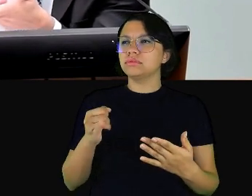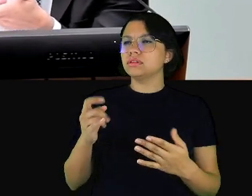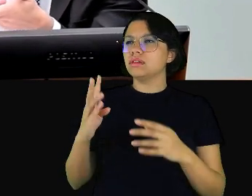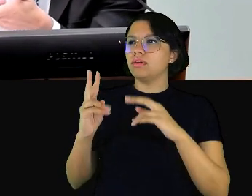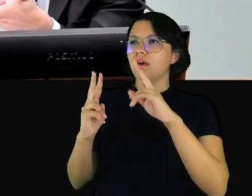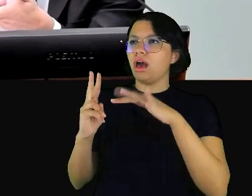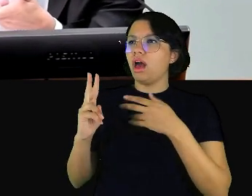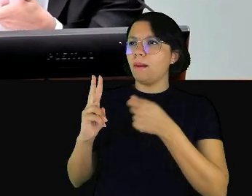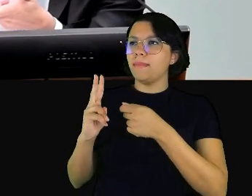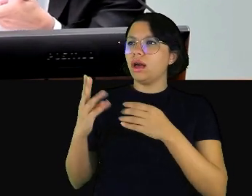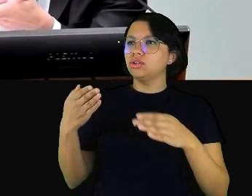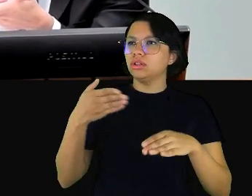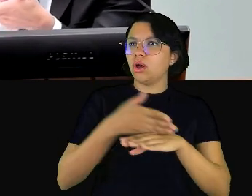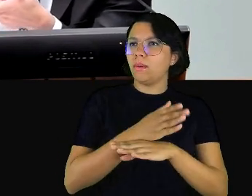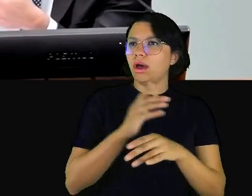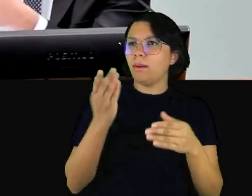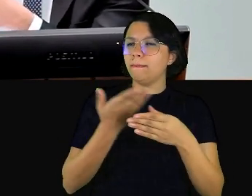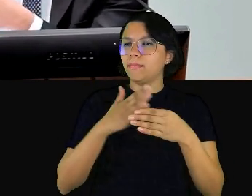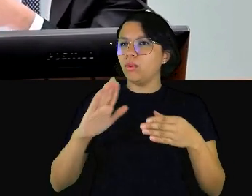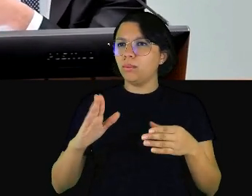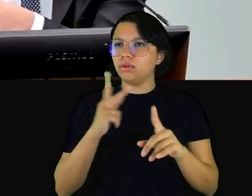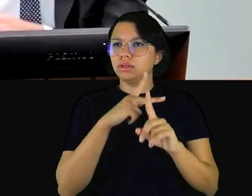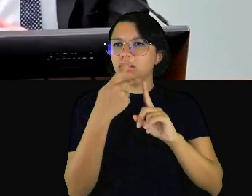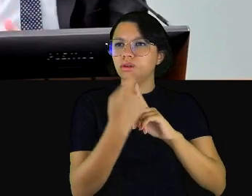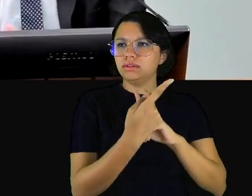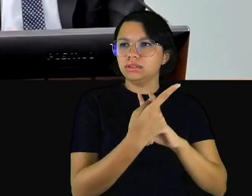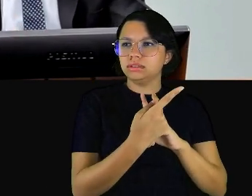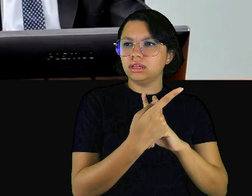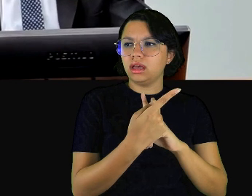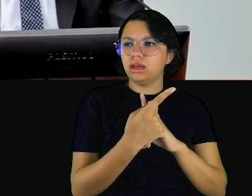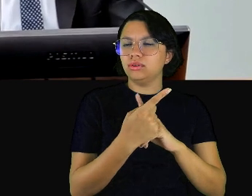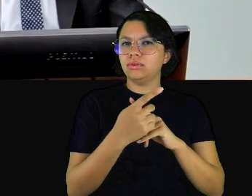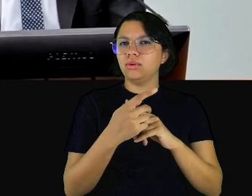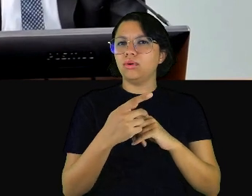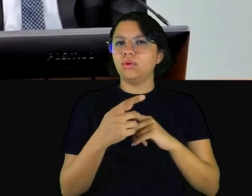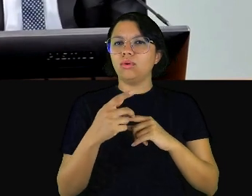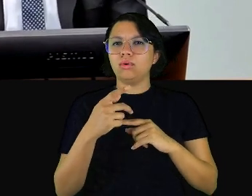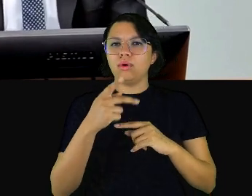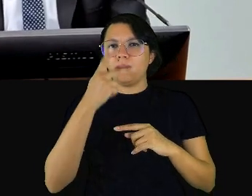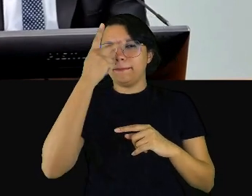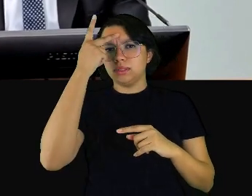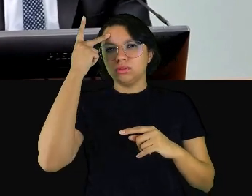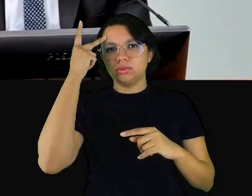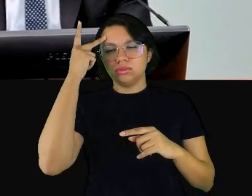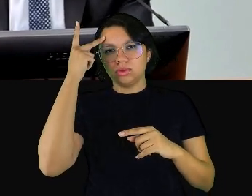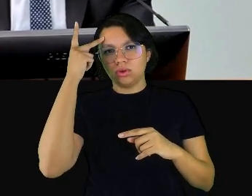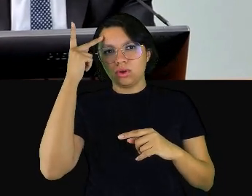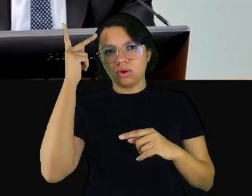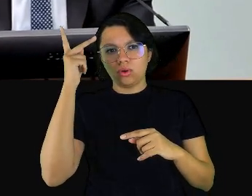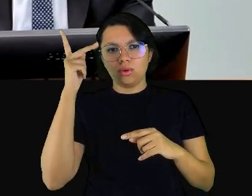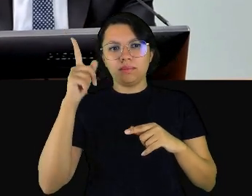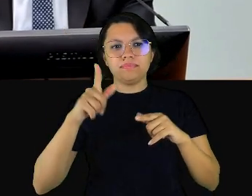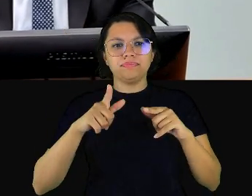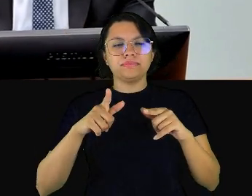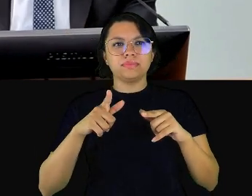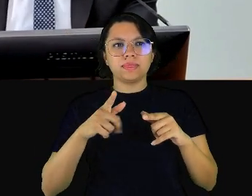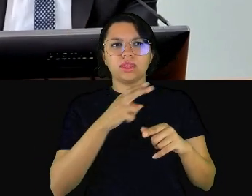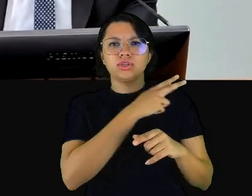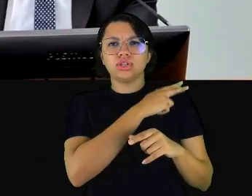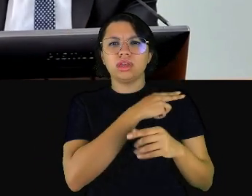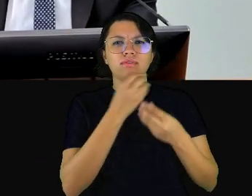não participou do processo previdenciário, o empregador, como que ele pode sofrer um